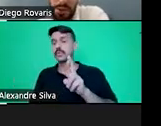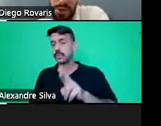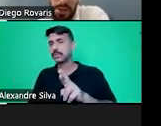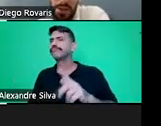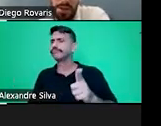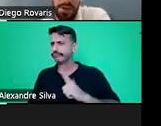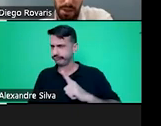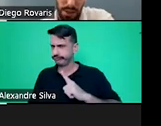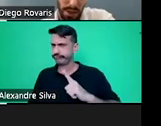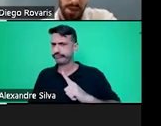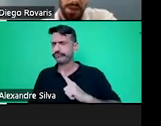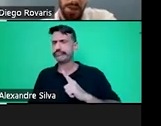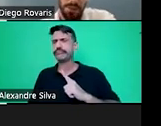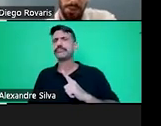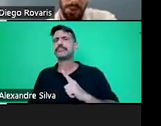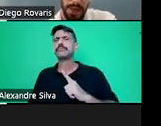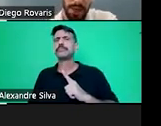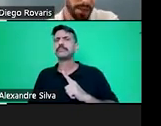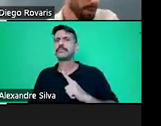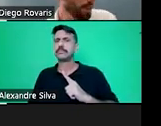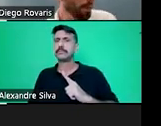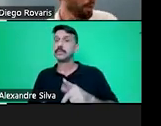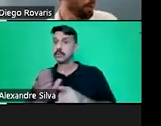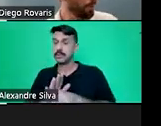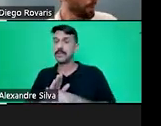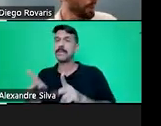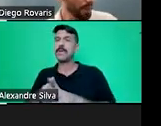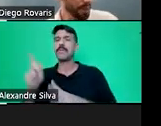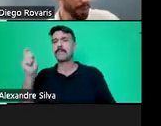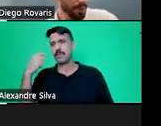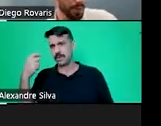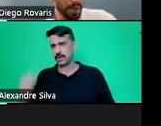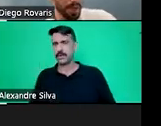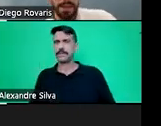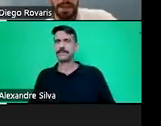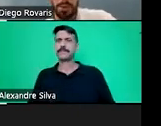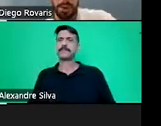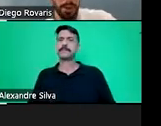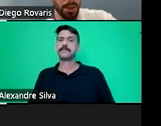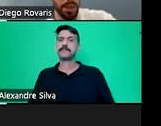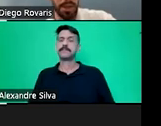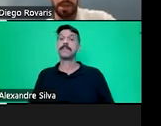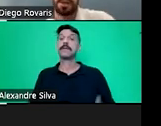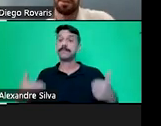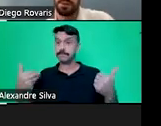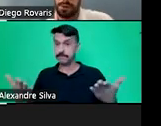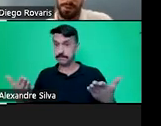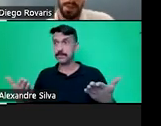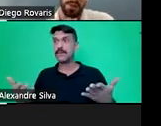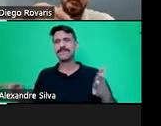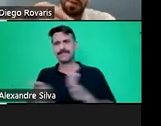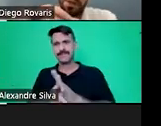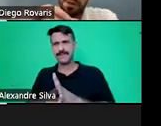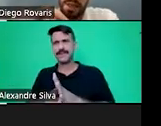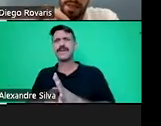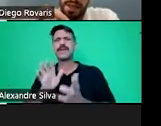da corte de Porto Alegre. Bom, então essa corte, que,